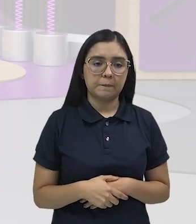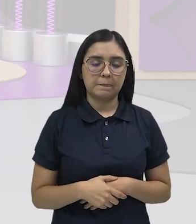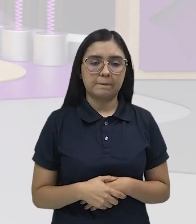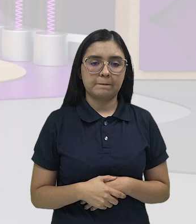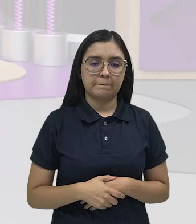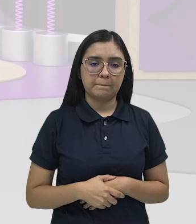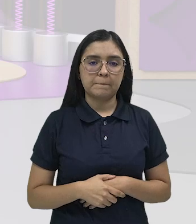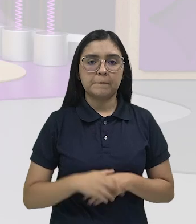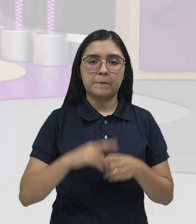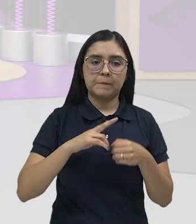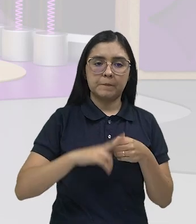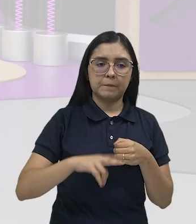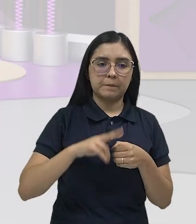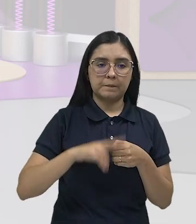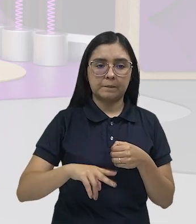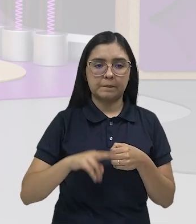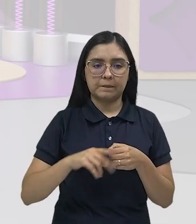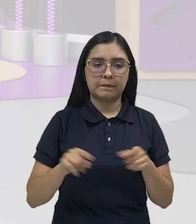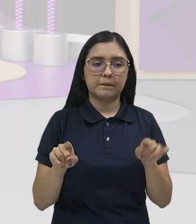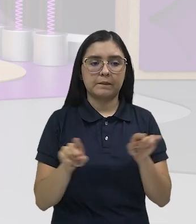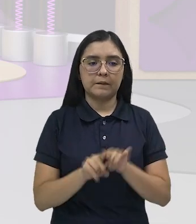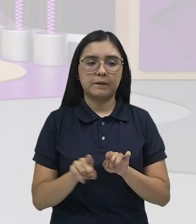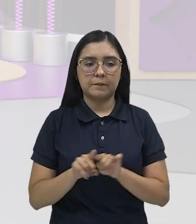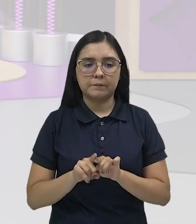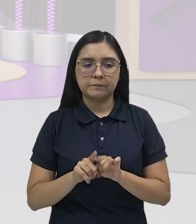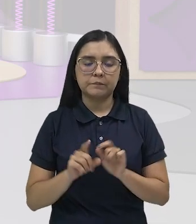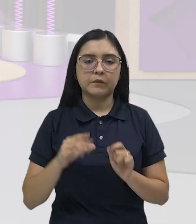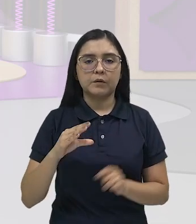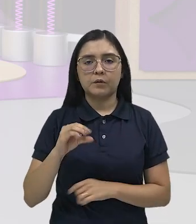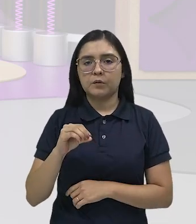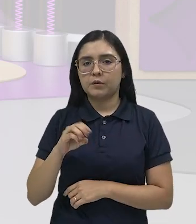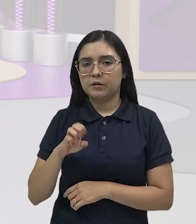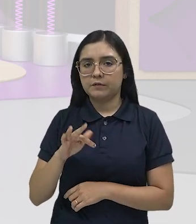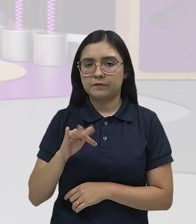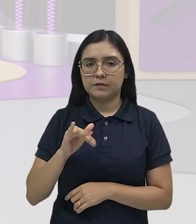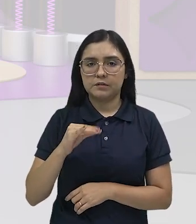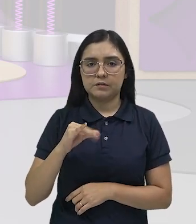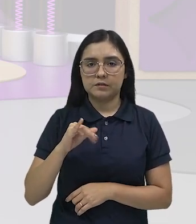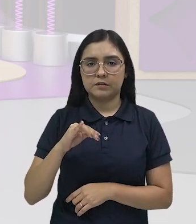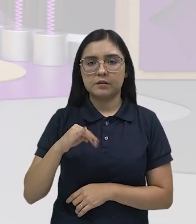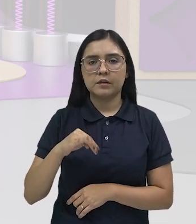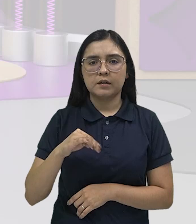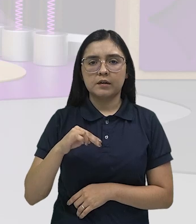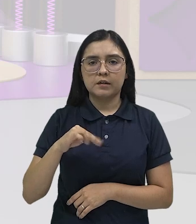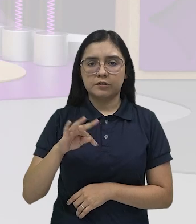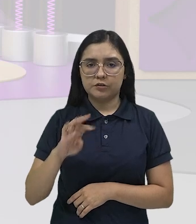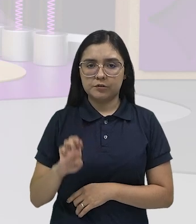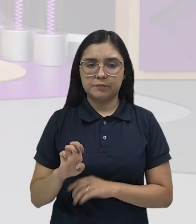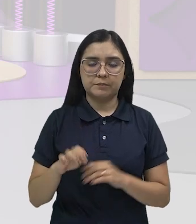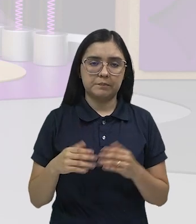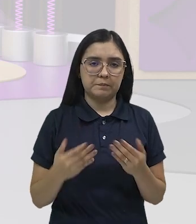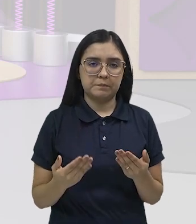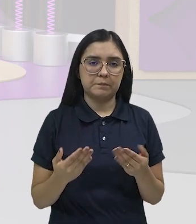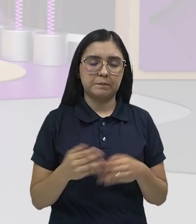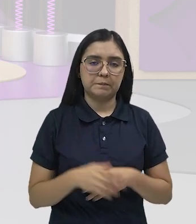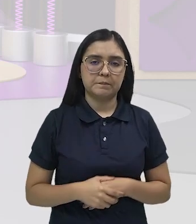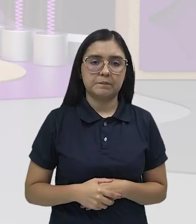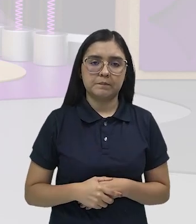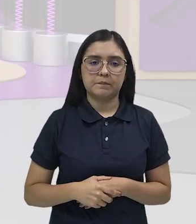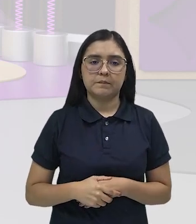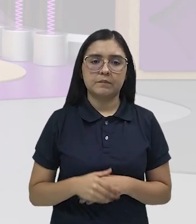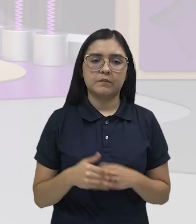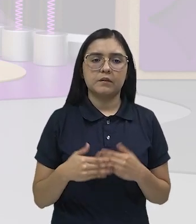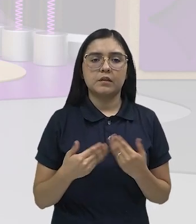envolver variável, certo? E lembrando que saíram, olha aí, saiu. Quem